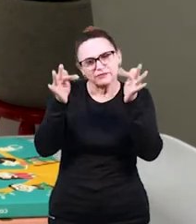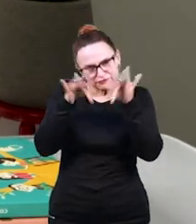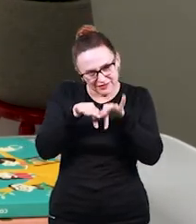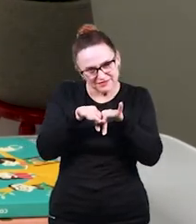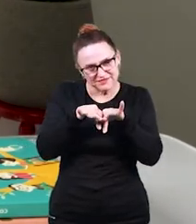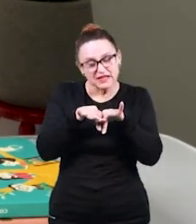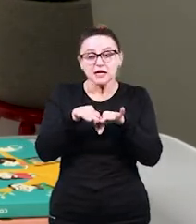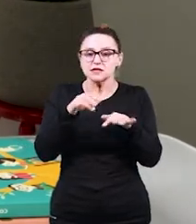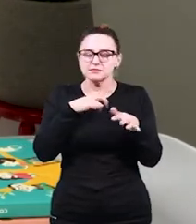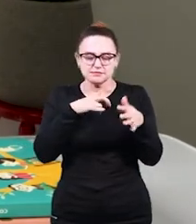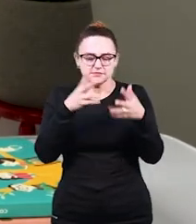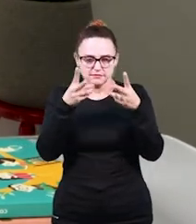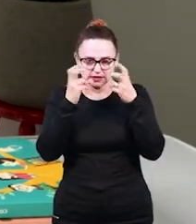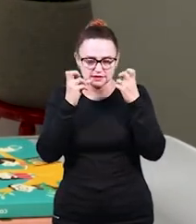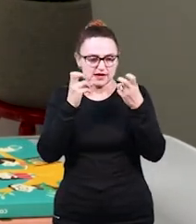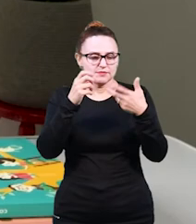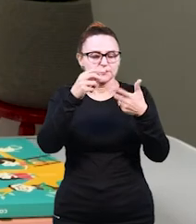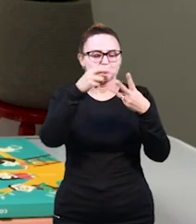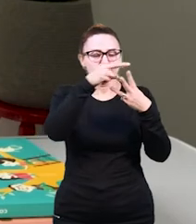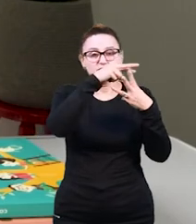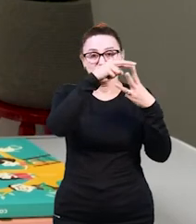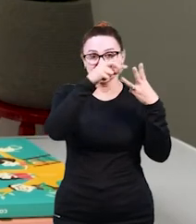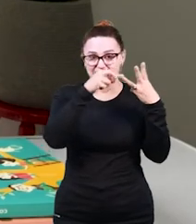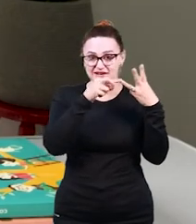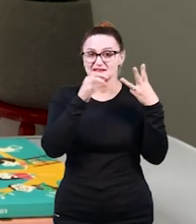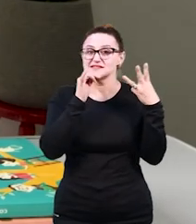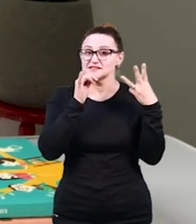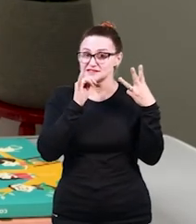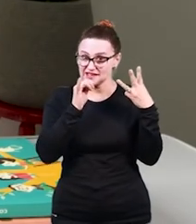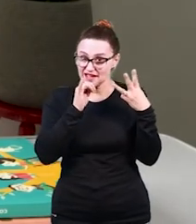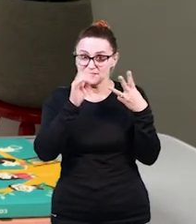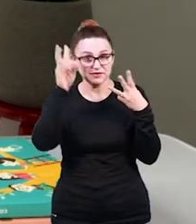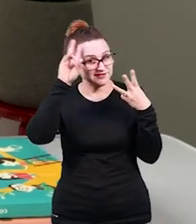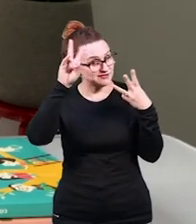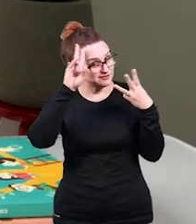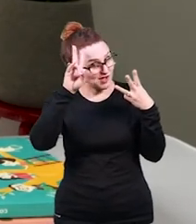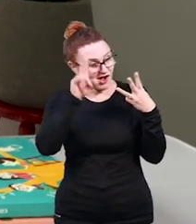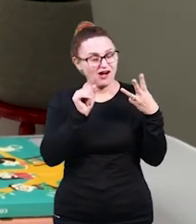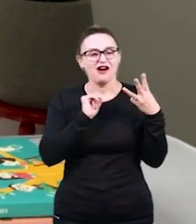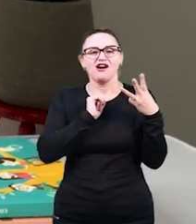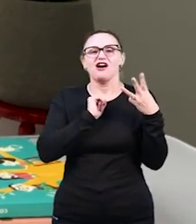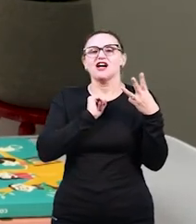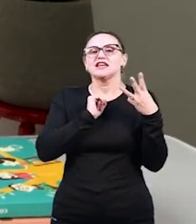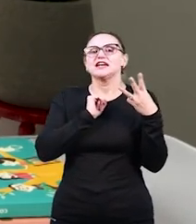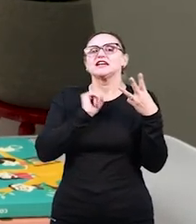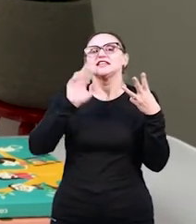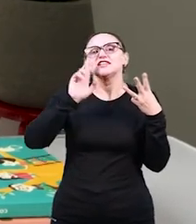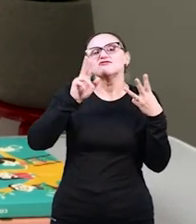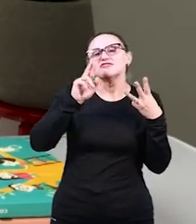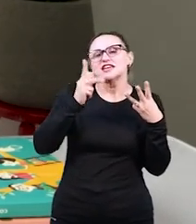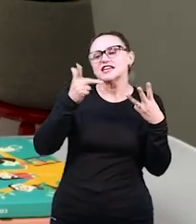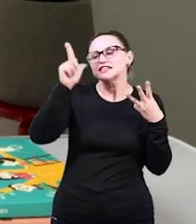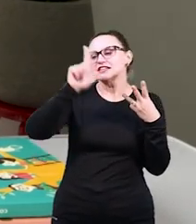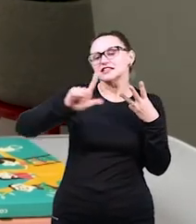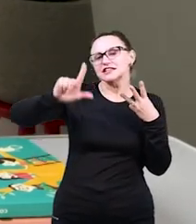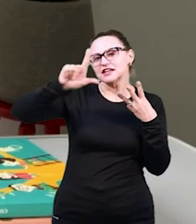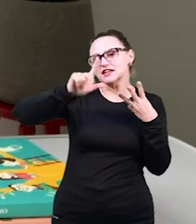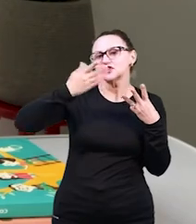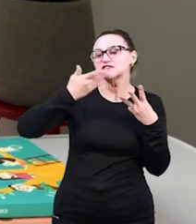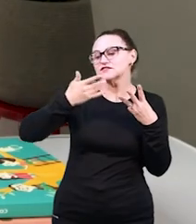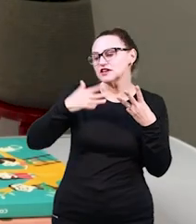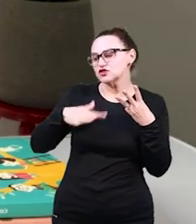com esses três exemplos, a gente consegue perceber a diferença que existe entre uma literatura infantil de